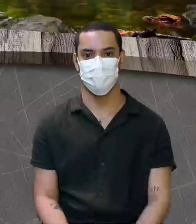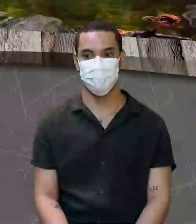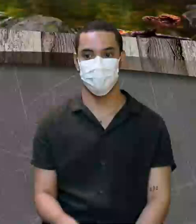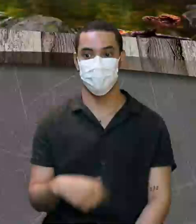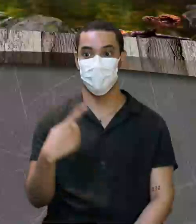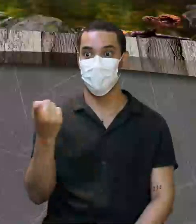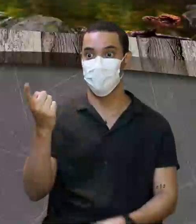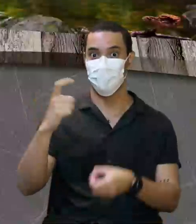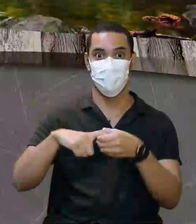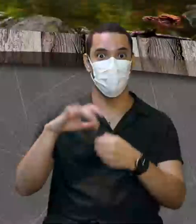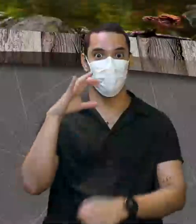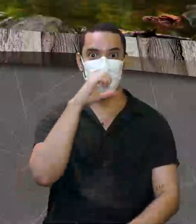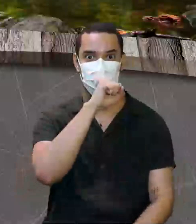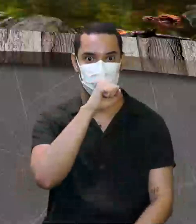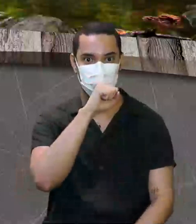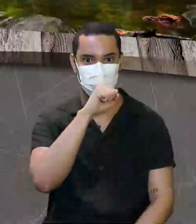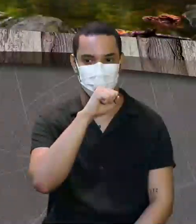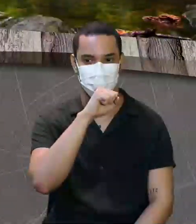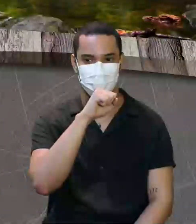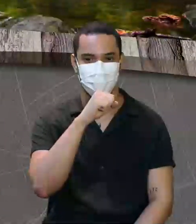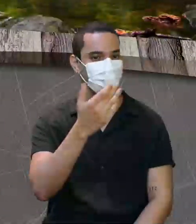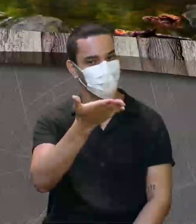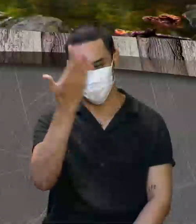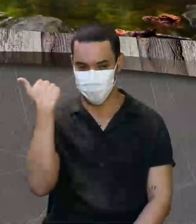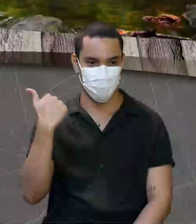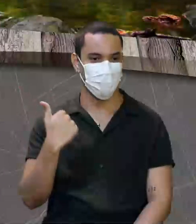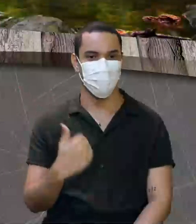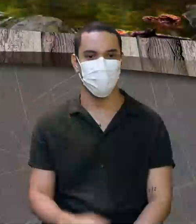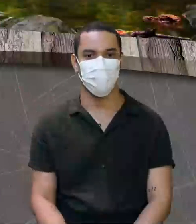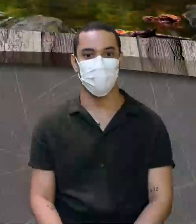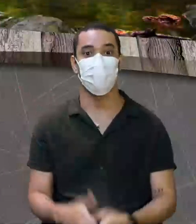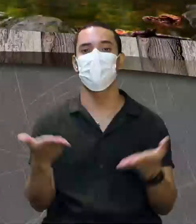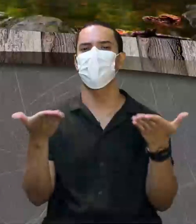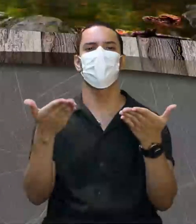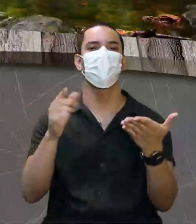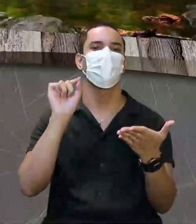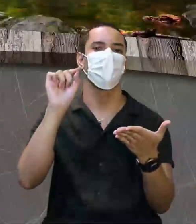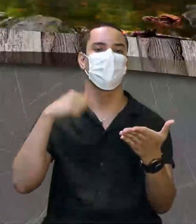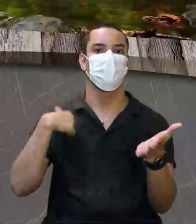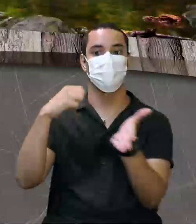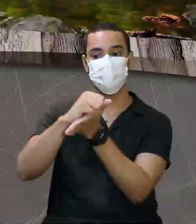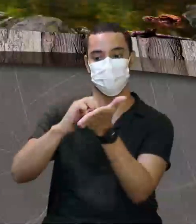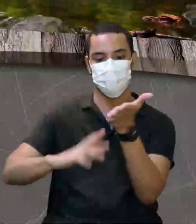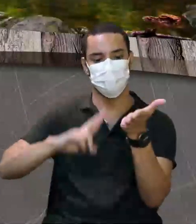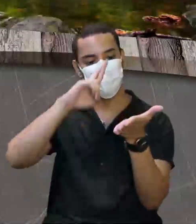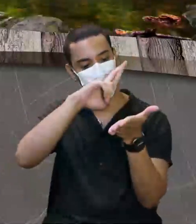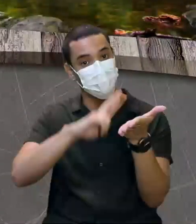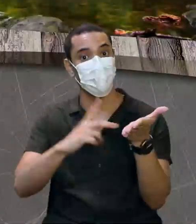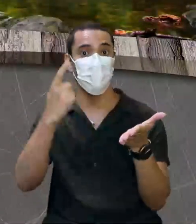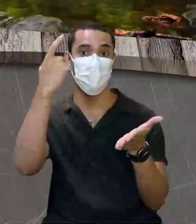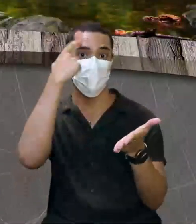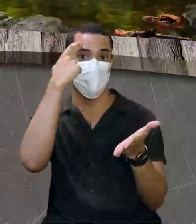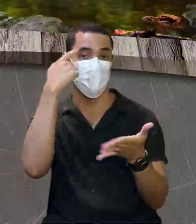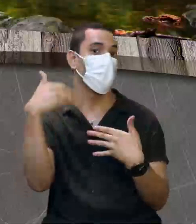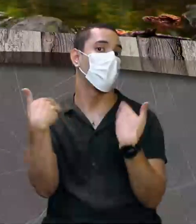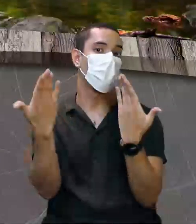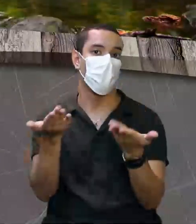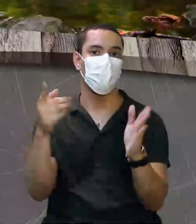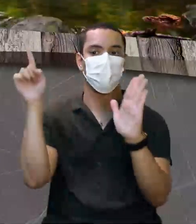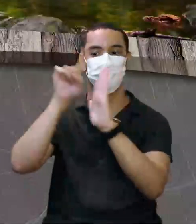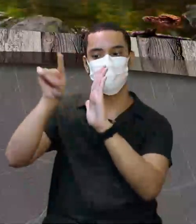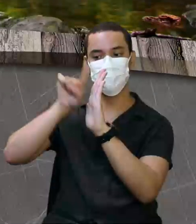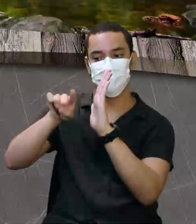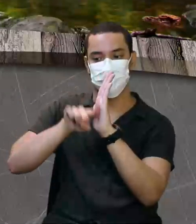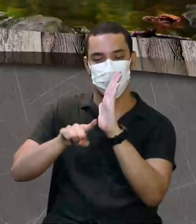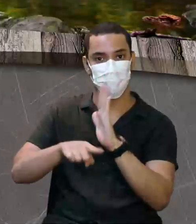Foi e voltei. Vamos lá? Agora, na nossa atividade, a gente vai ver quais foram essas